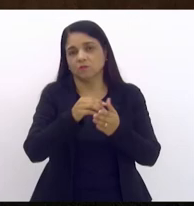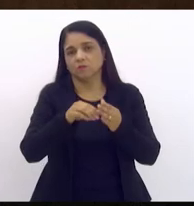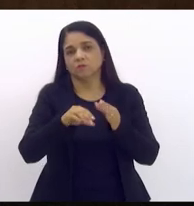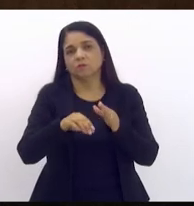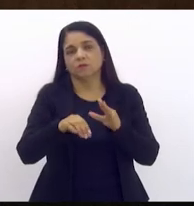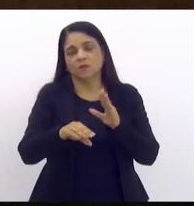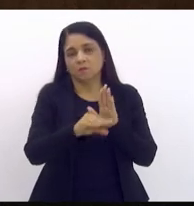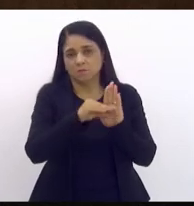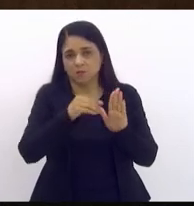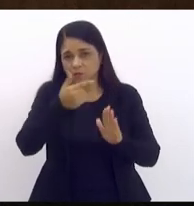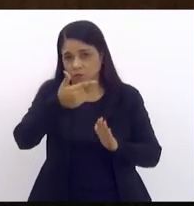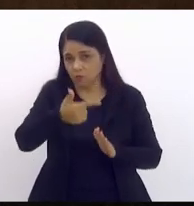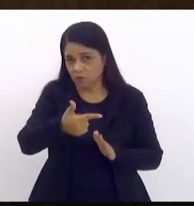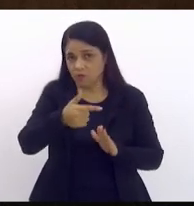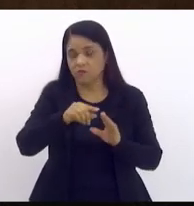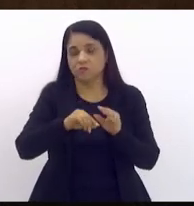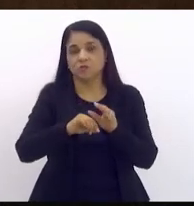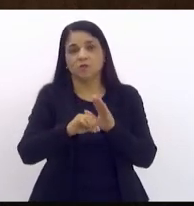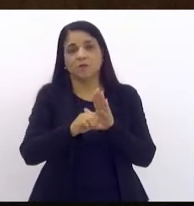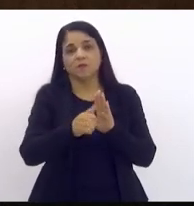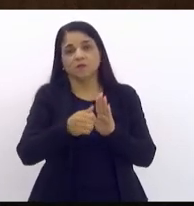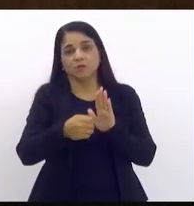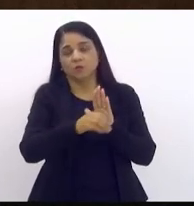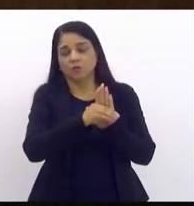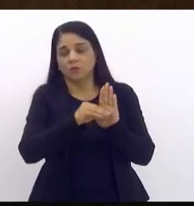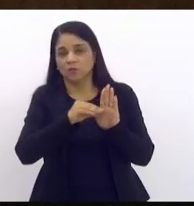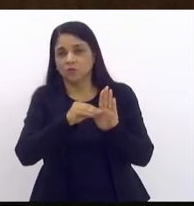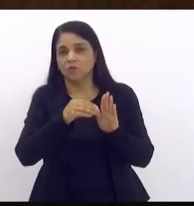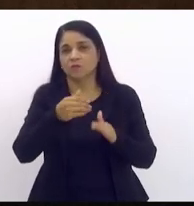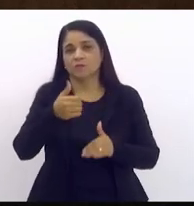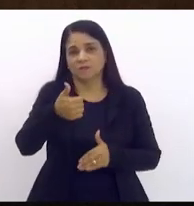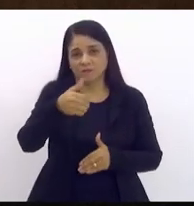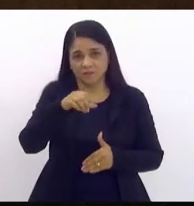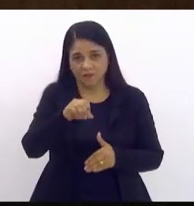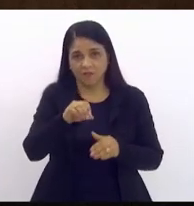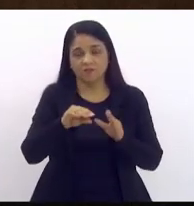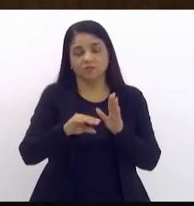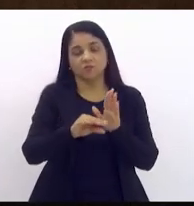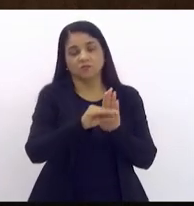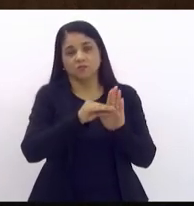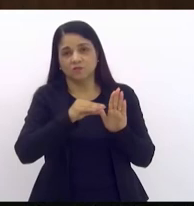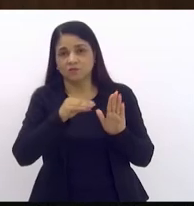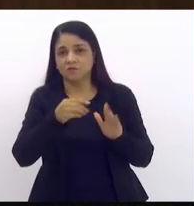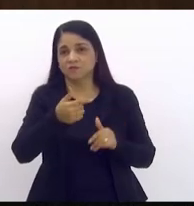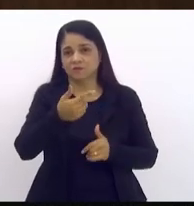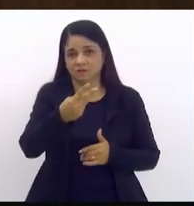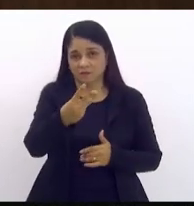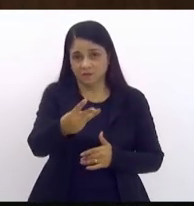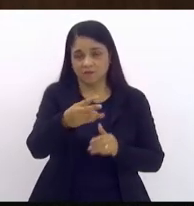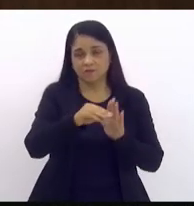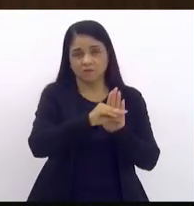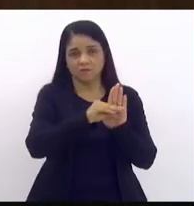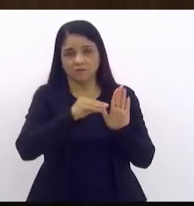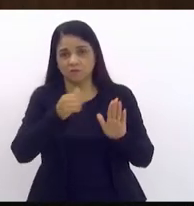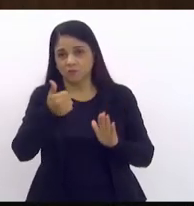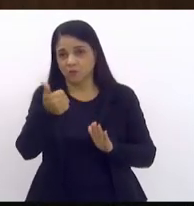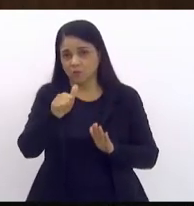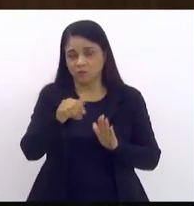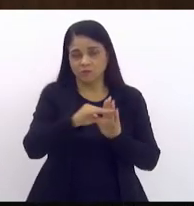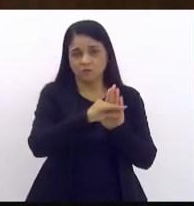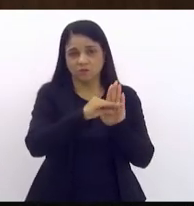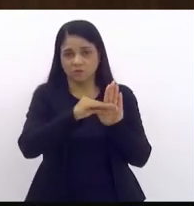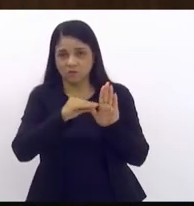número 2, número 10, pela aprovação da emenda número 3, número 11, pela aprovação da emenda número